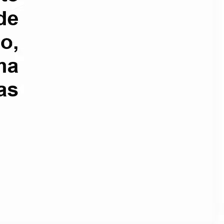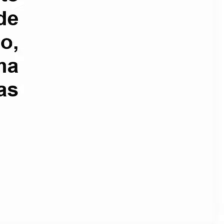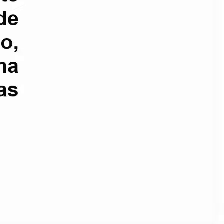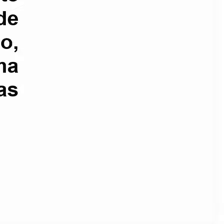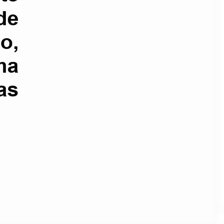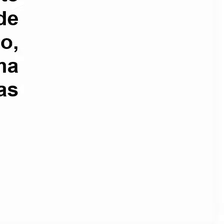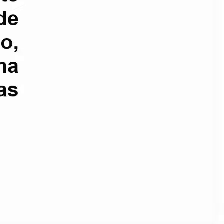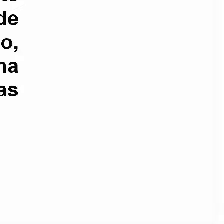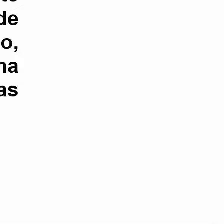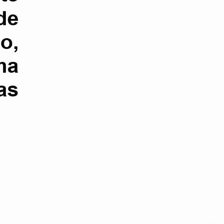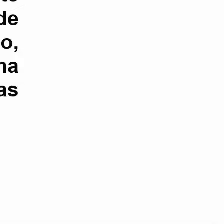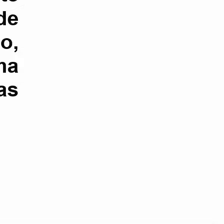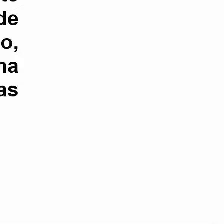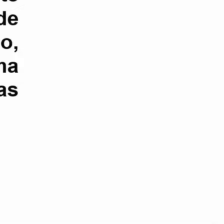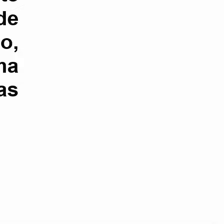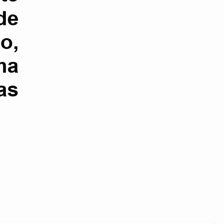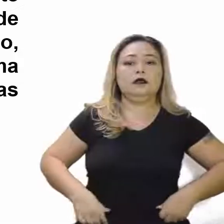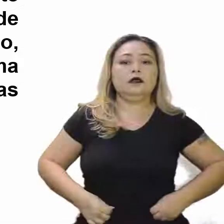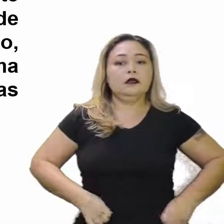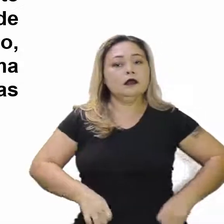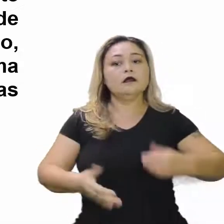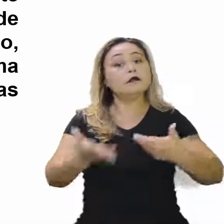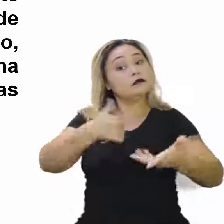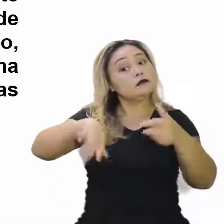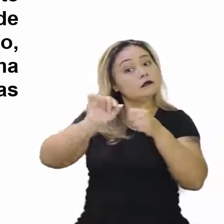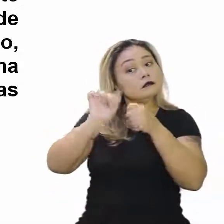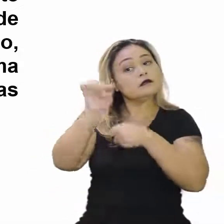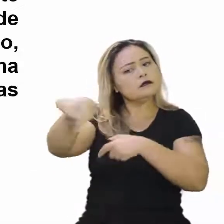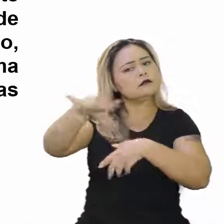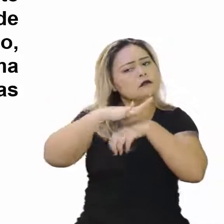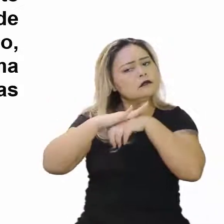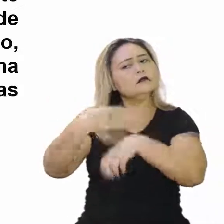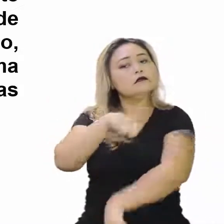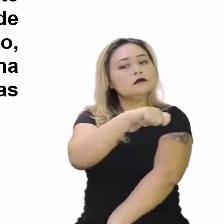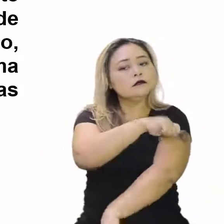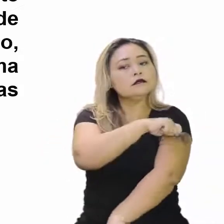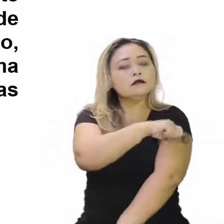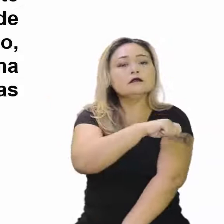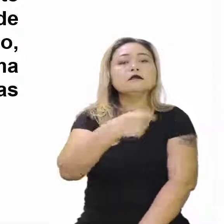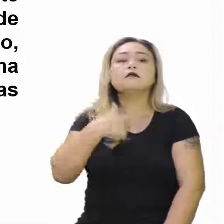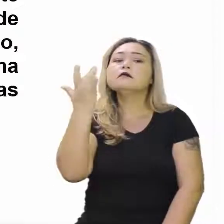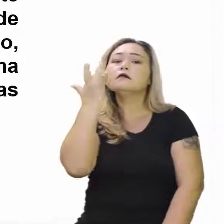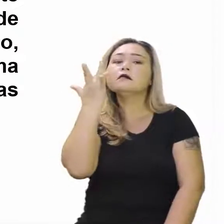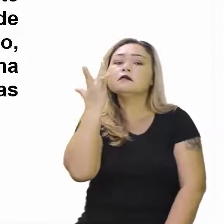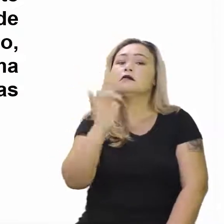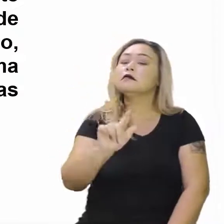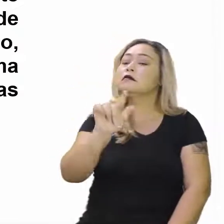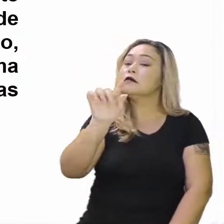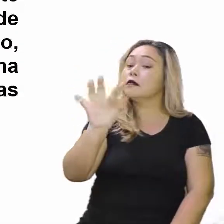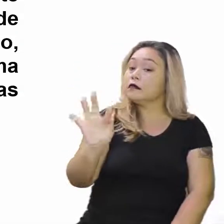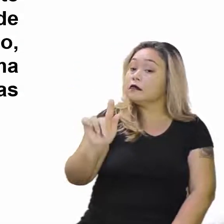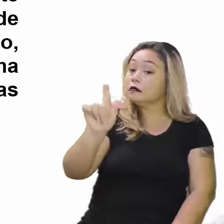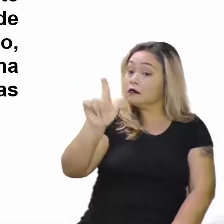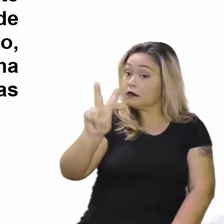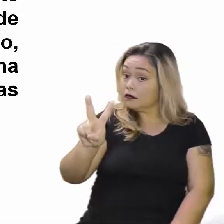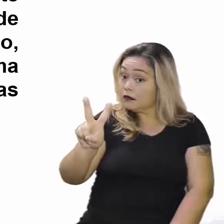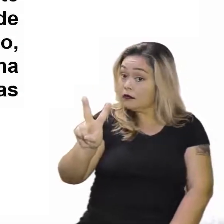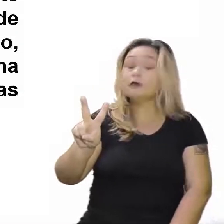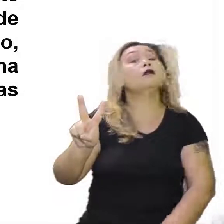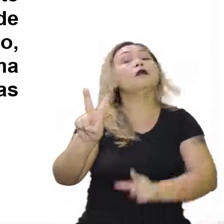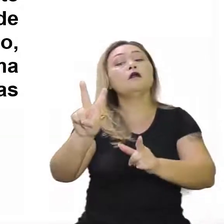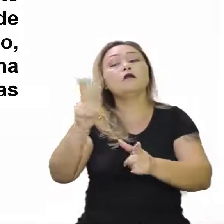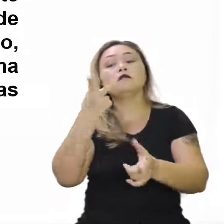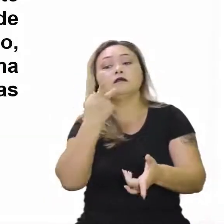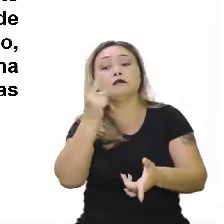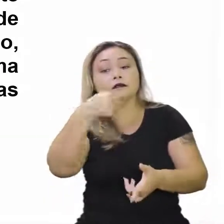Ok? Se a gente fala de FGV, você, meu querido aluno, que não sabe o que é FGV, eu vou falar para